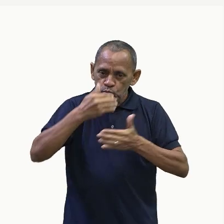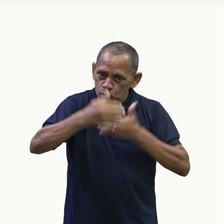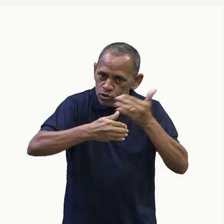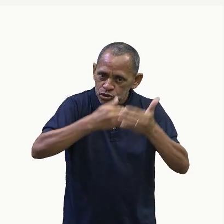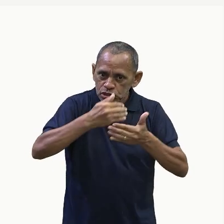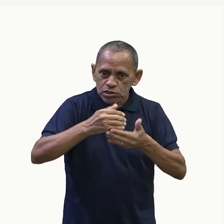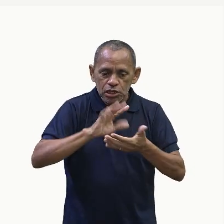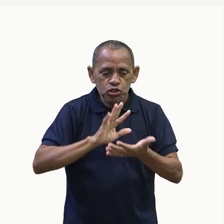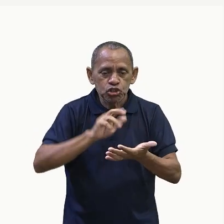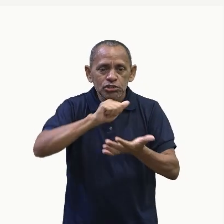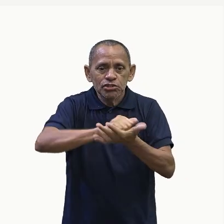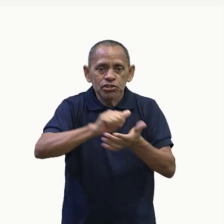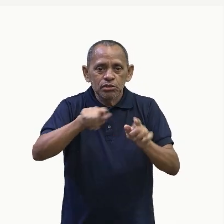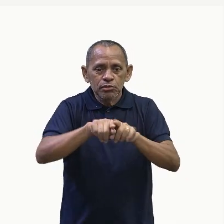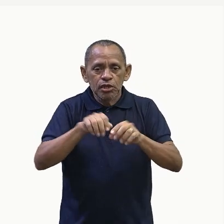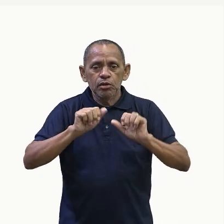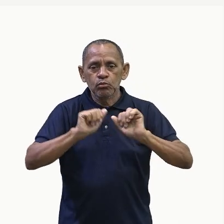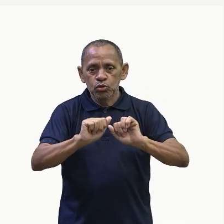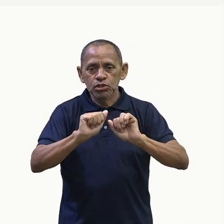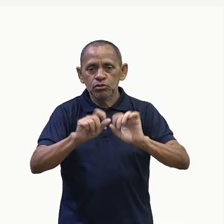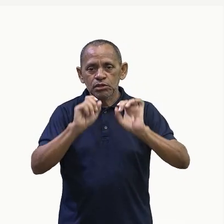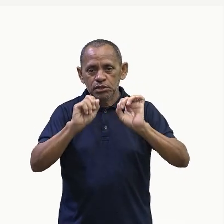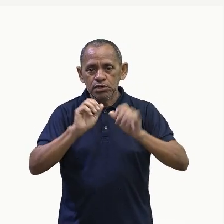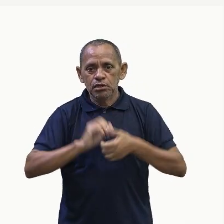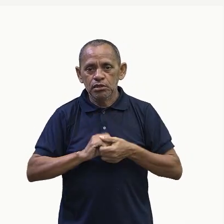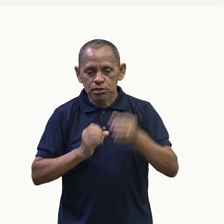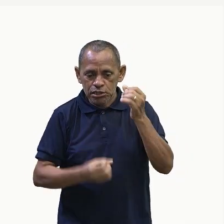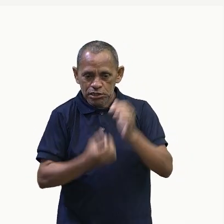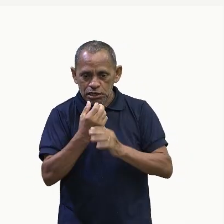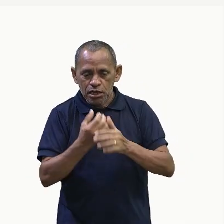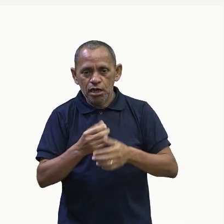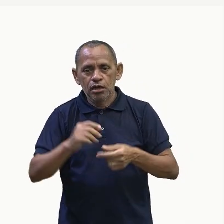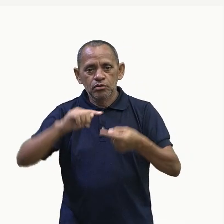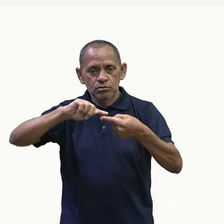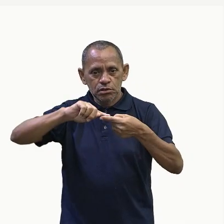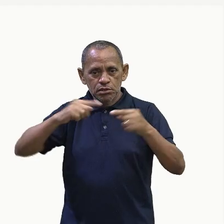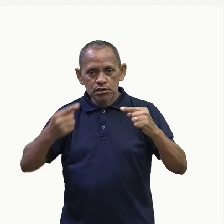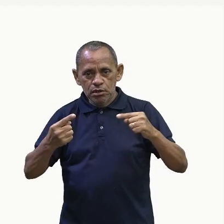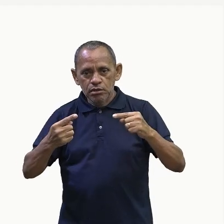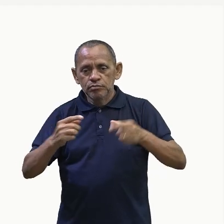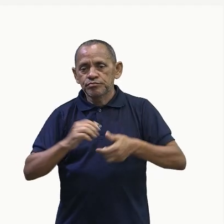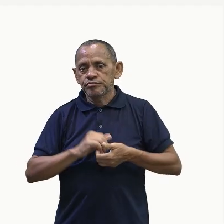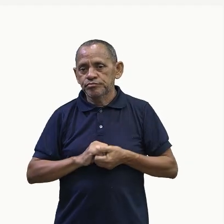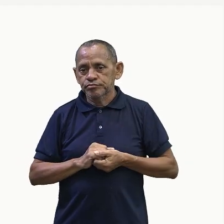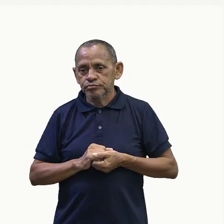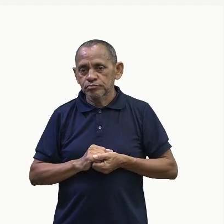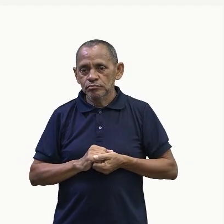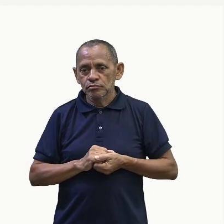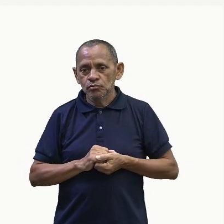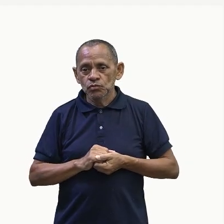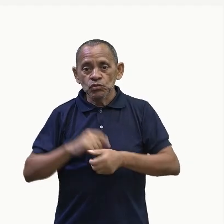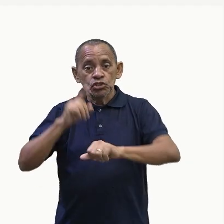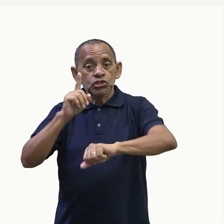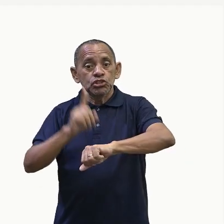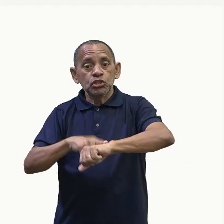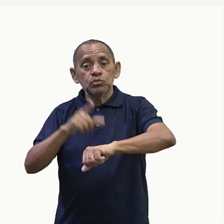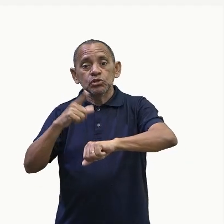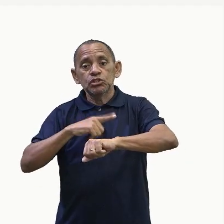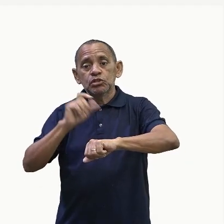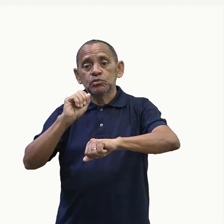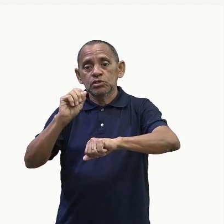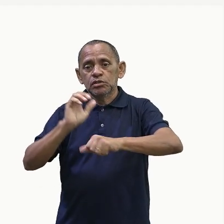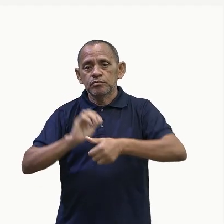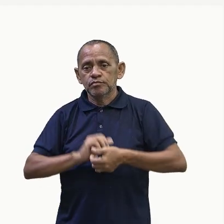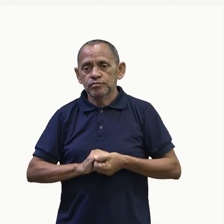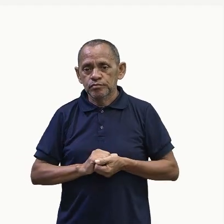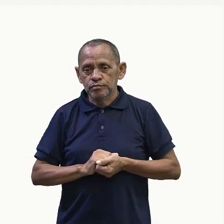para poder formar o RNA. E é nesse momento que nós temos,